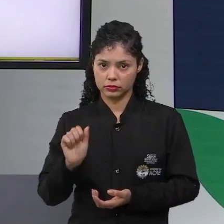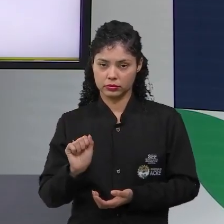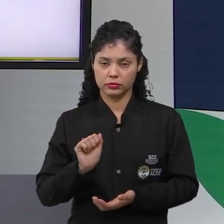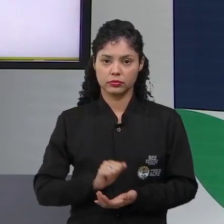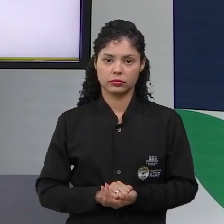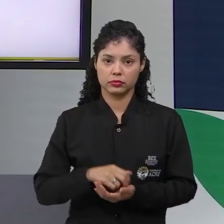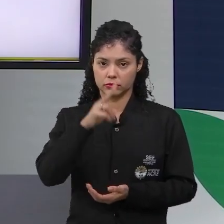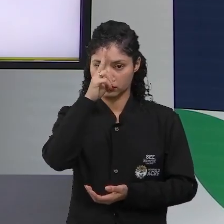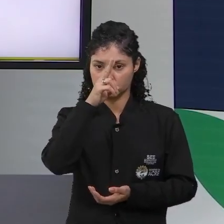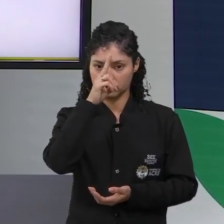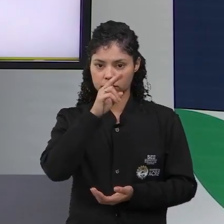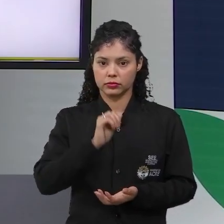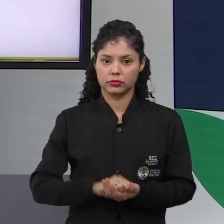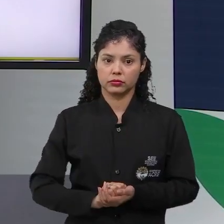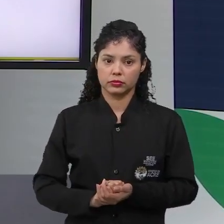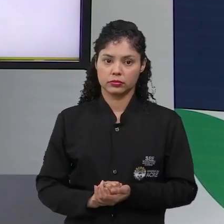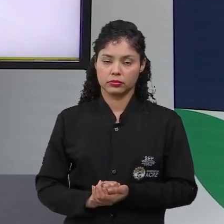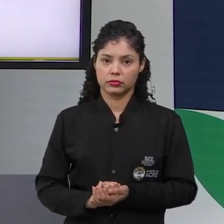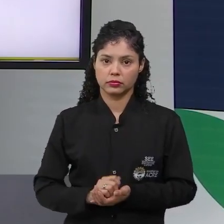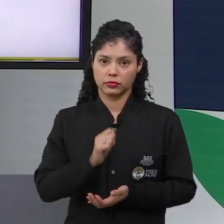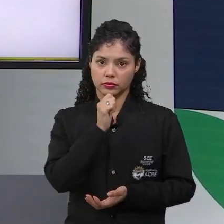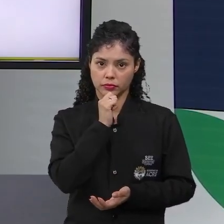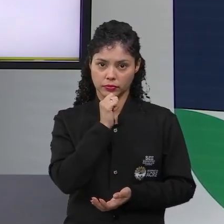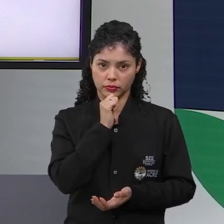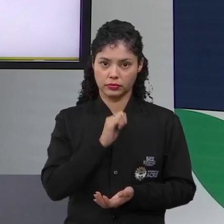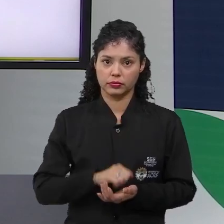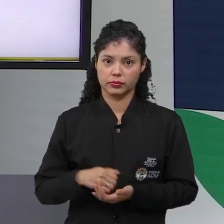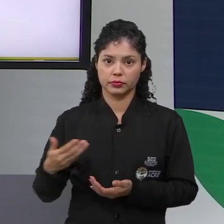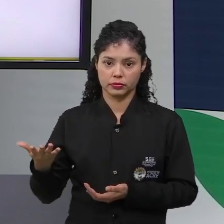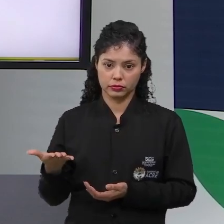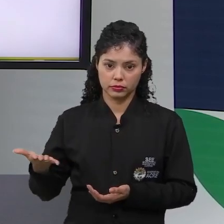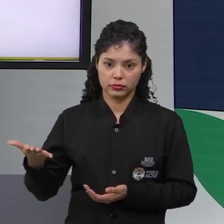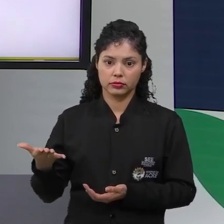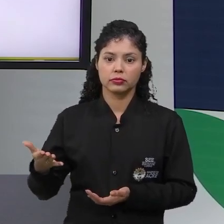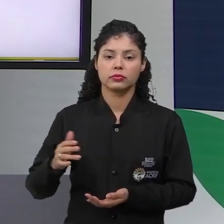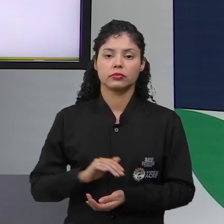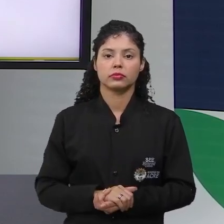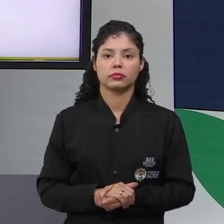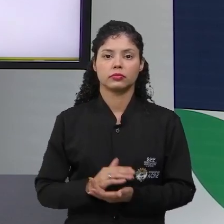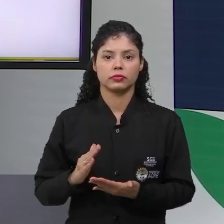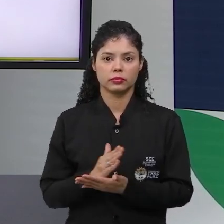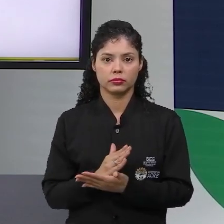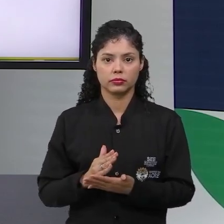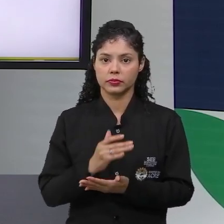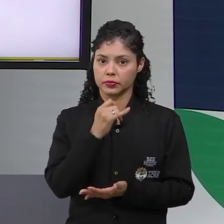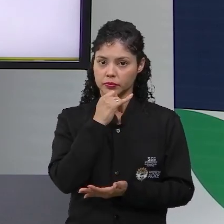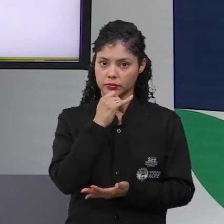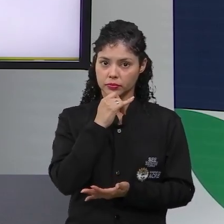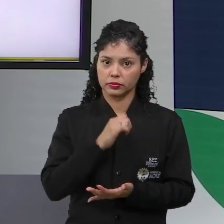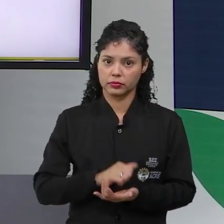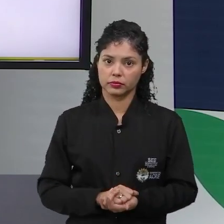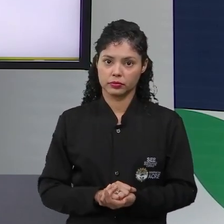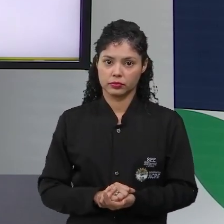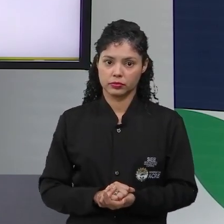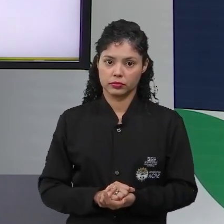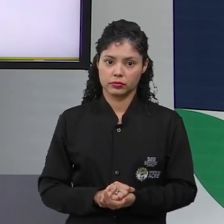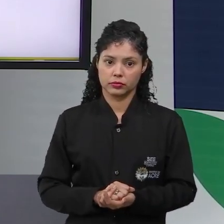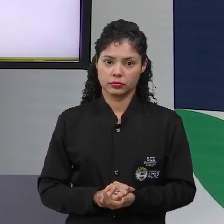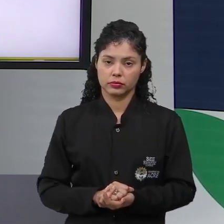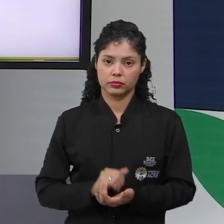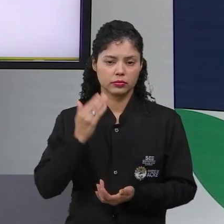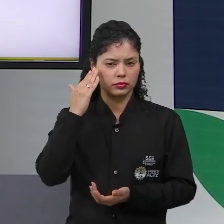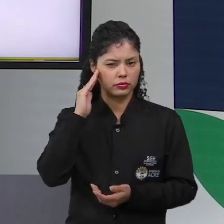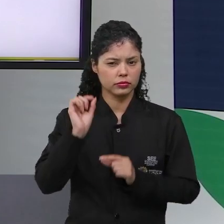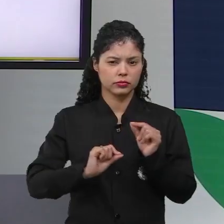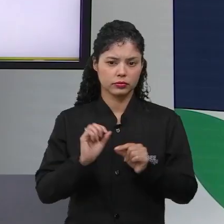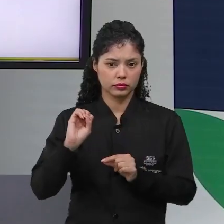que o expoente é o logaritmo daquela base. Vamos fazer alguns exemplos aqui para nós entendermos o que acontece.